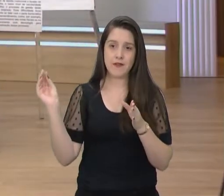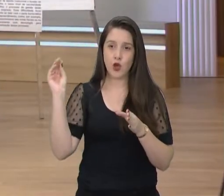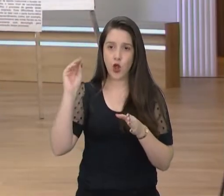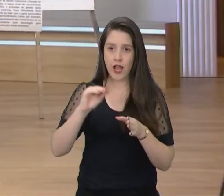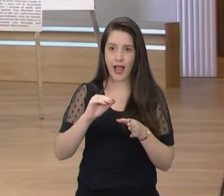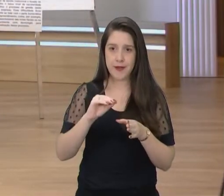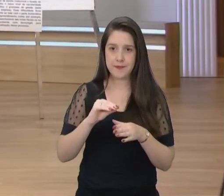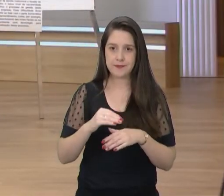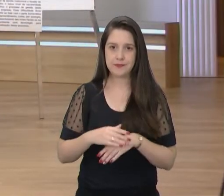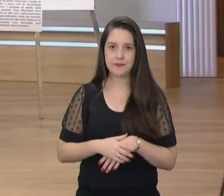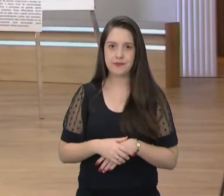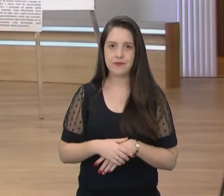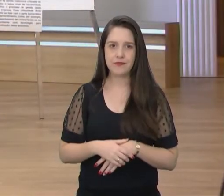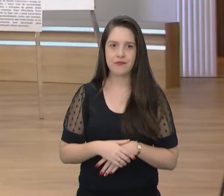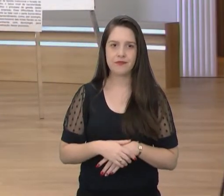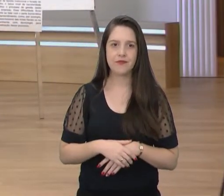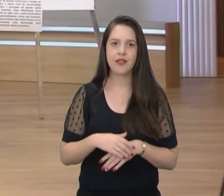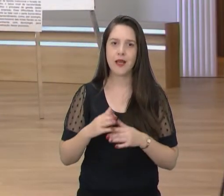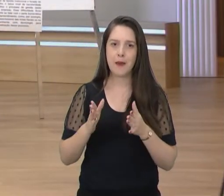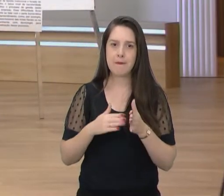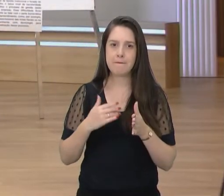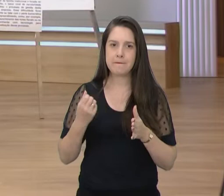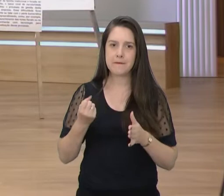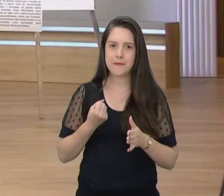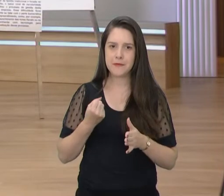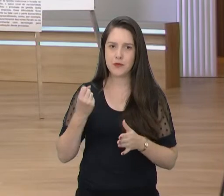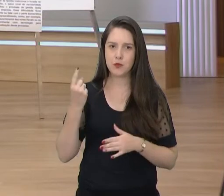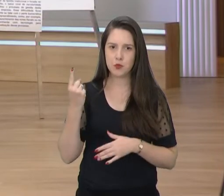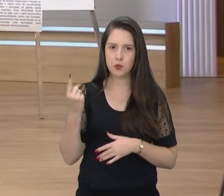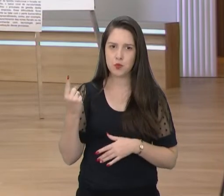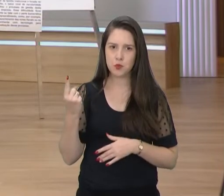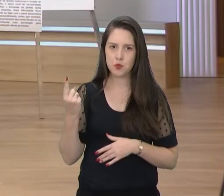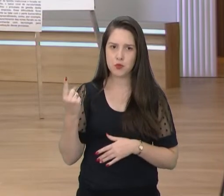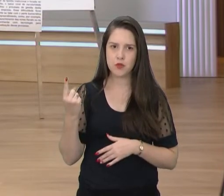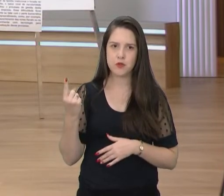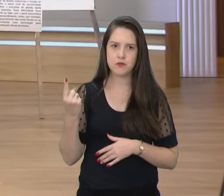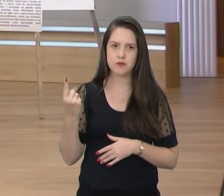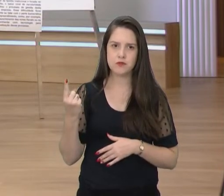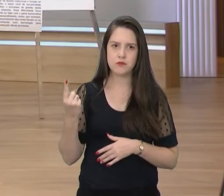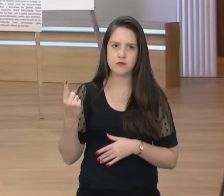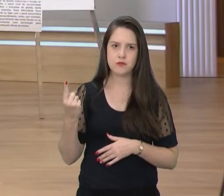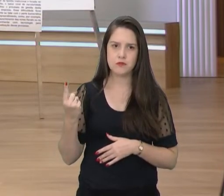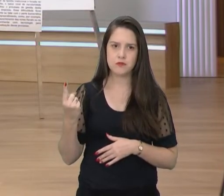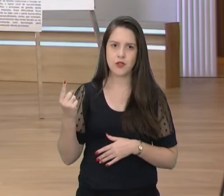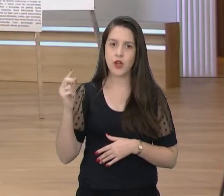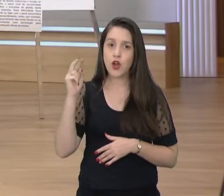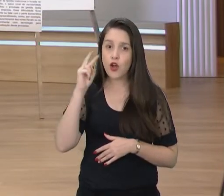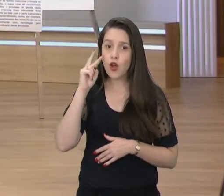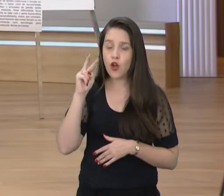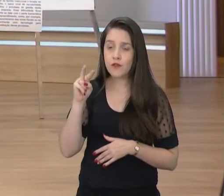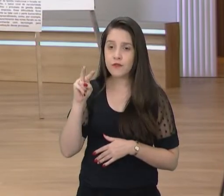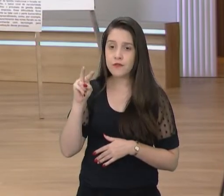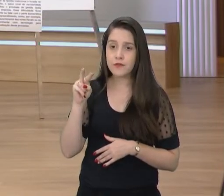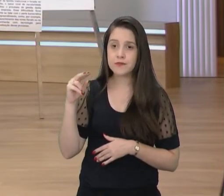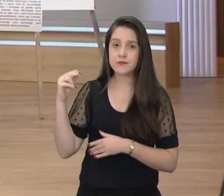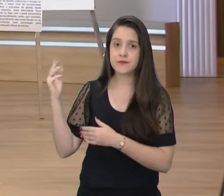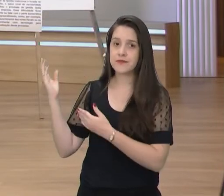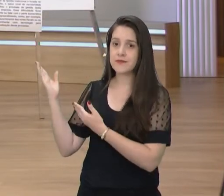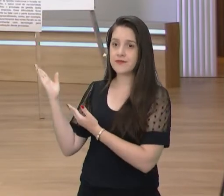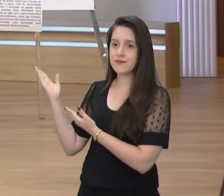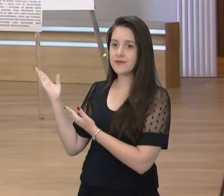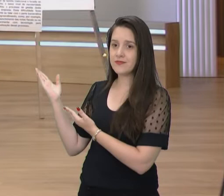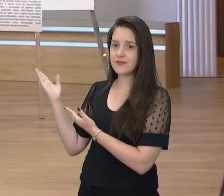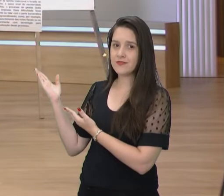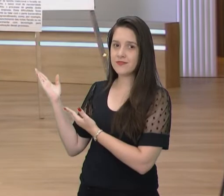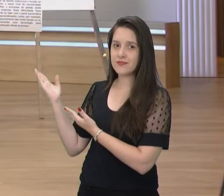ó, na parte 1, ó. Tá o 1 aqui, viu, pessoal? Ó, bonitão. Dá pra ver? Bem colorido. Acho que dá pro pessoal ver, ó. Tá o número 1. Eu vou colocar